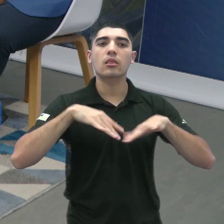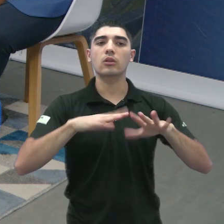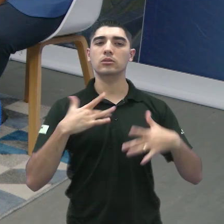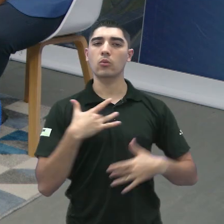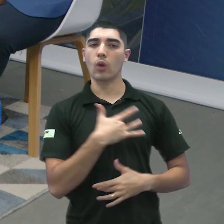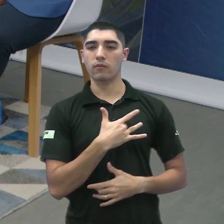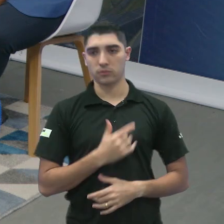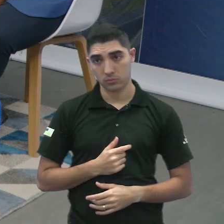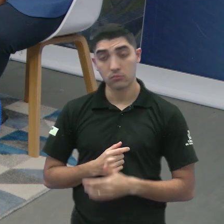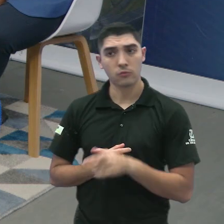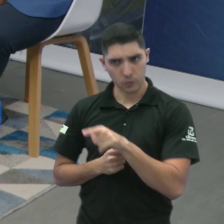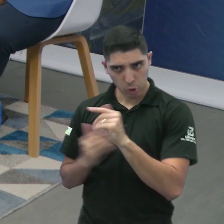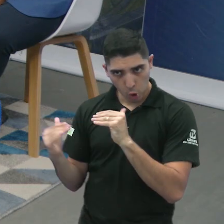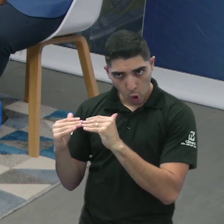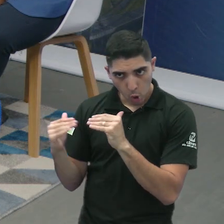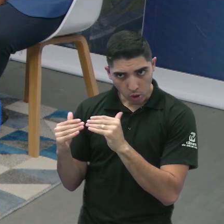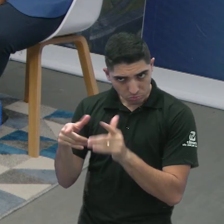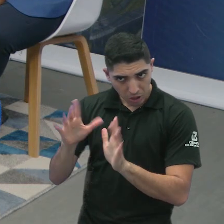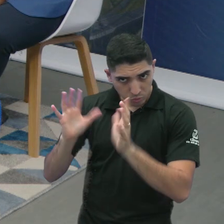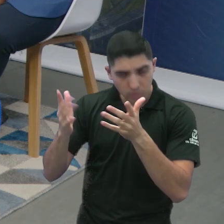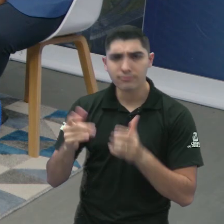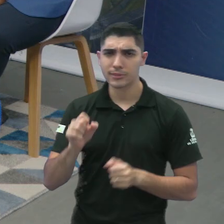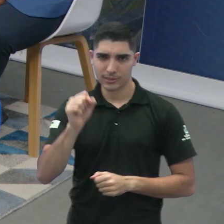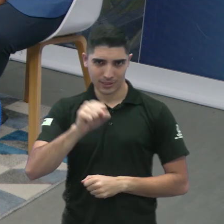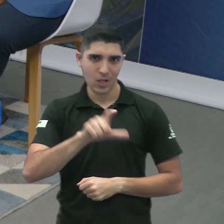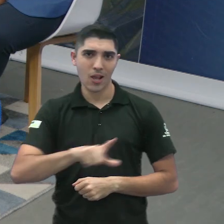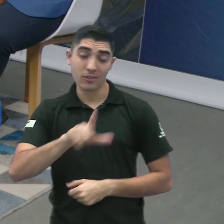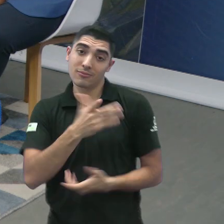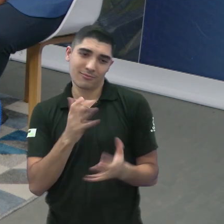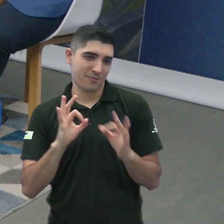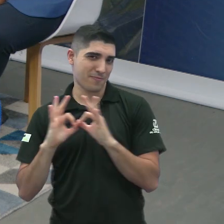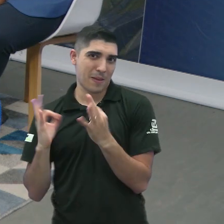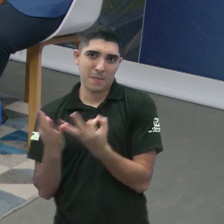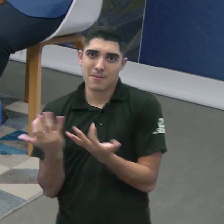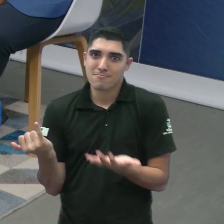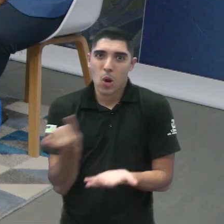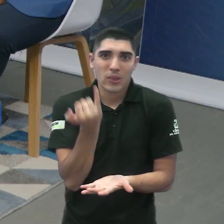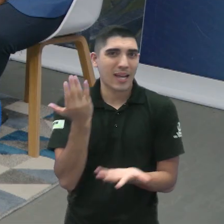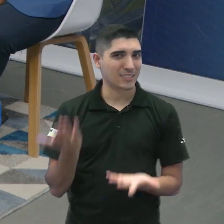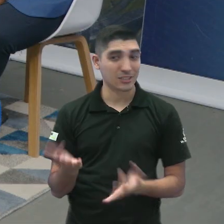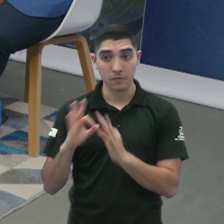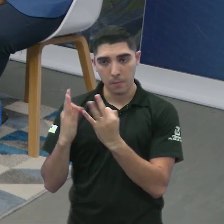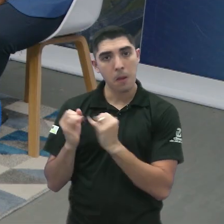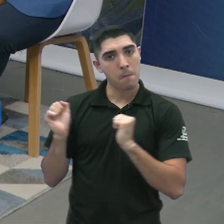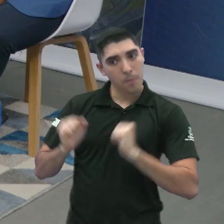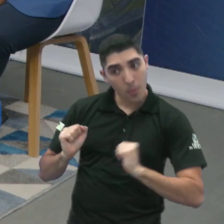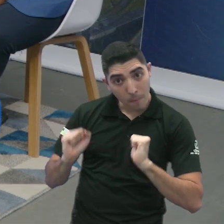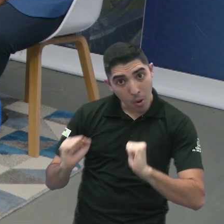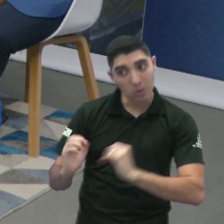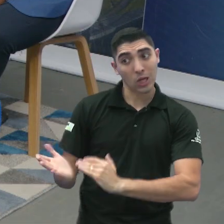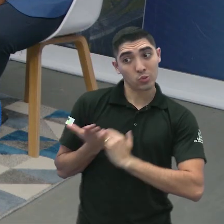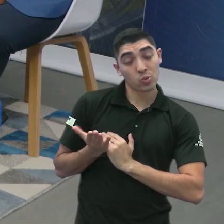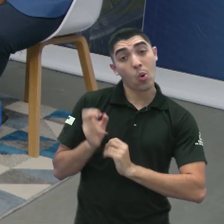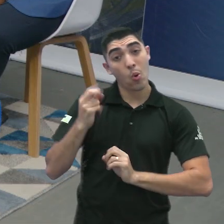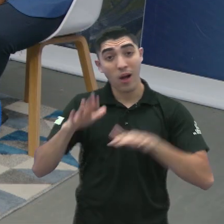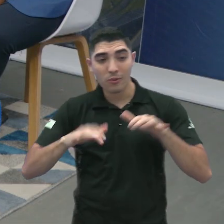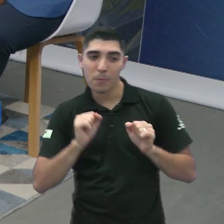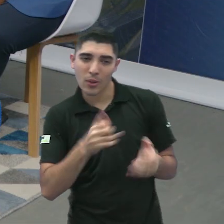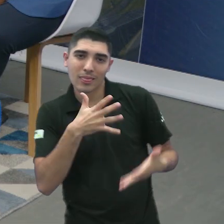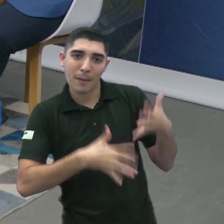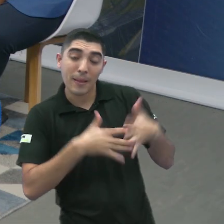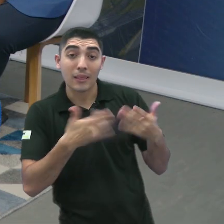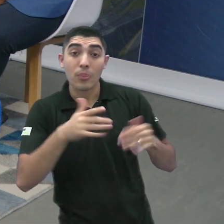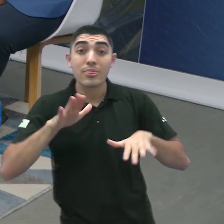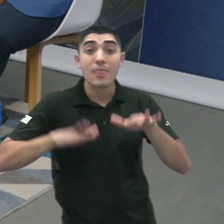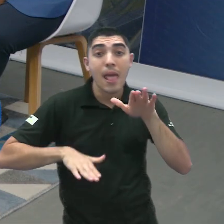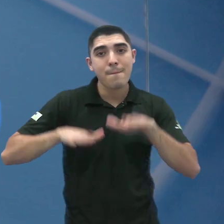Concorda também? Você recebe no consultório isso? Claro. É família e família, né? A família pode ajudar, a família pode não ajudar. A gente precisa ver como